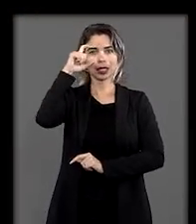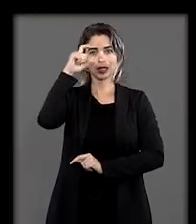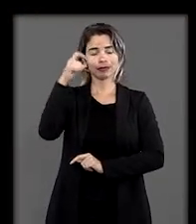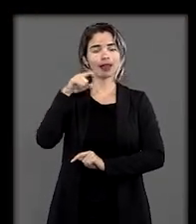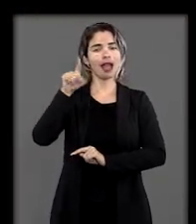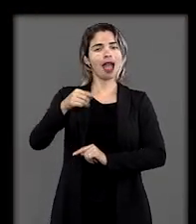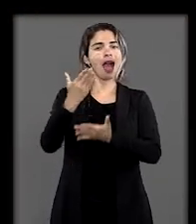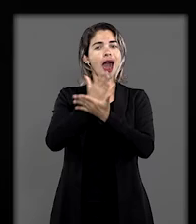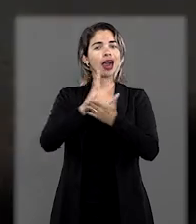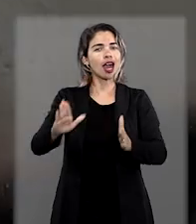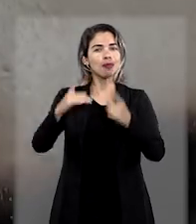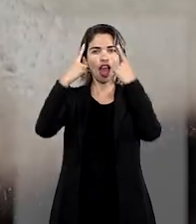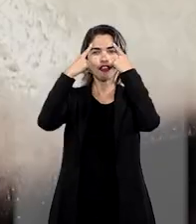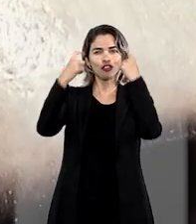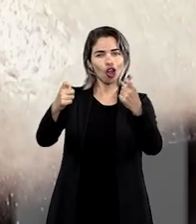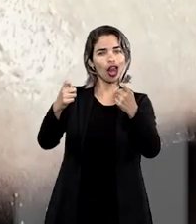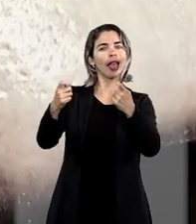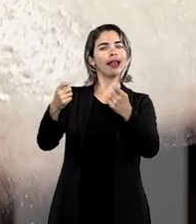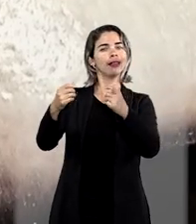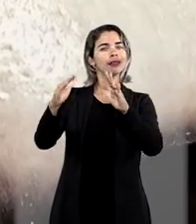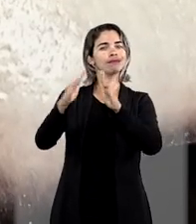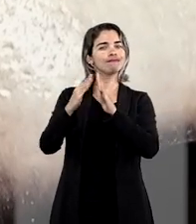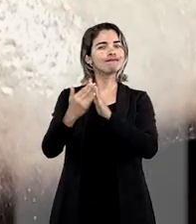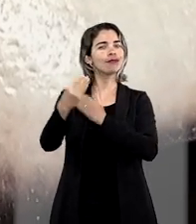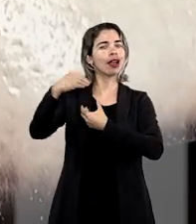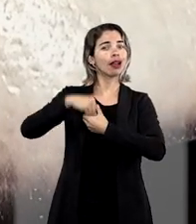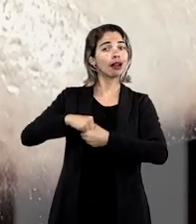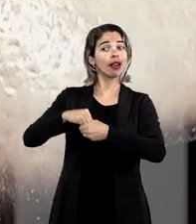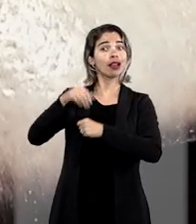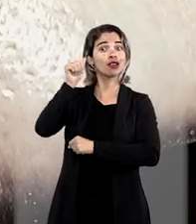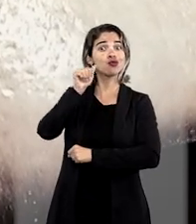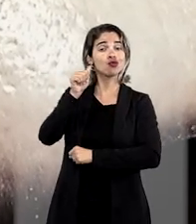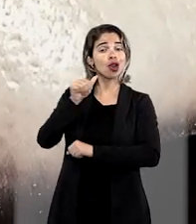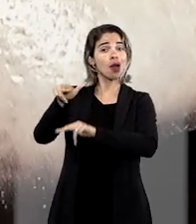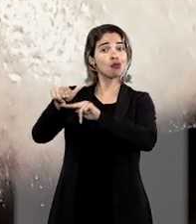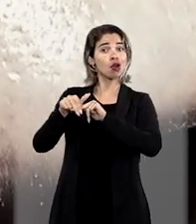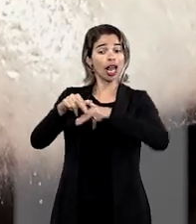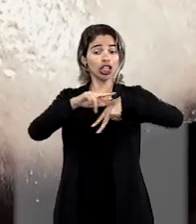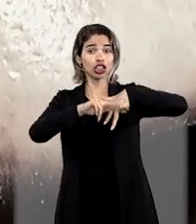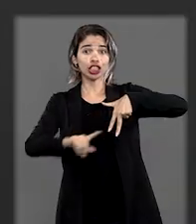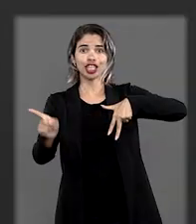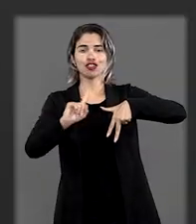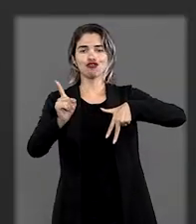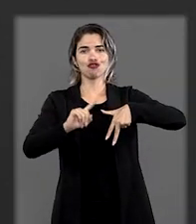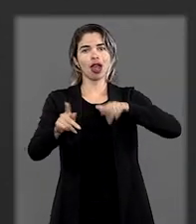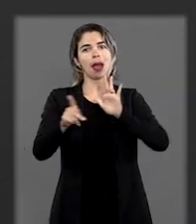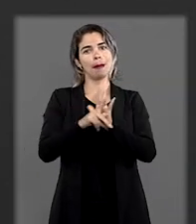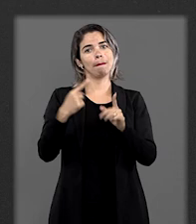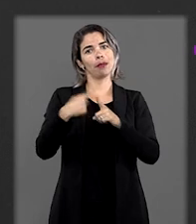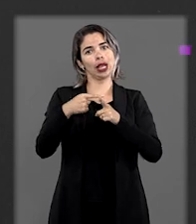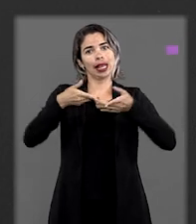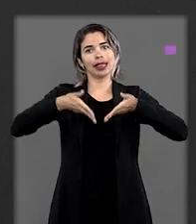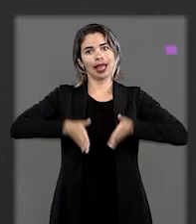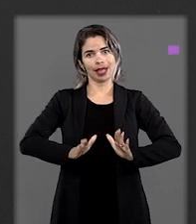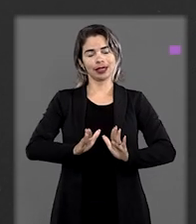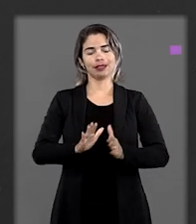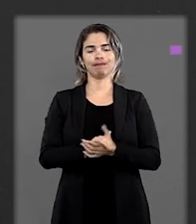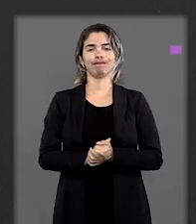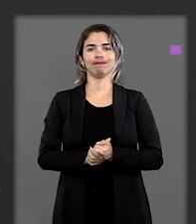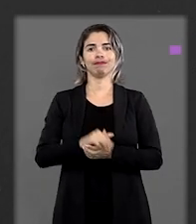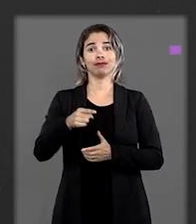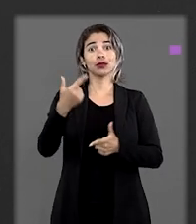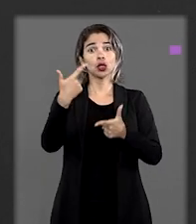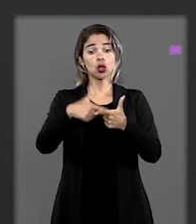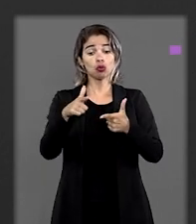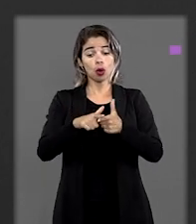a violência doméstica e familiar contra a mulher em virtude do gênero e não do sexo. É um problema estrutural e